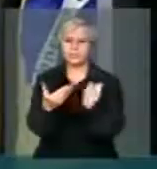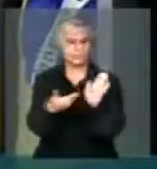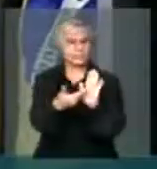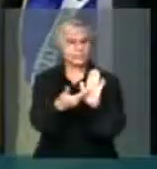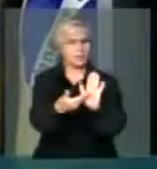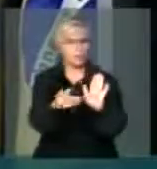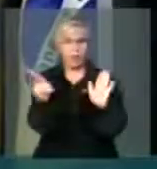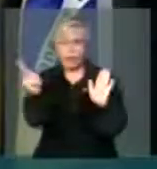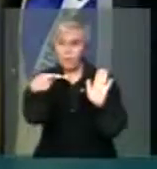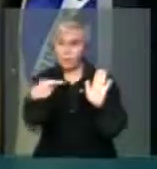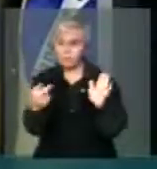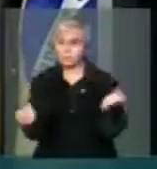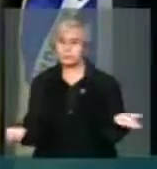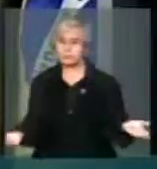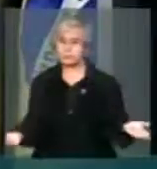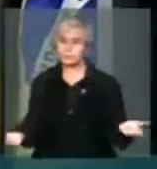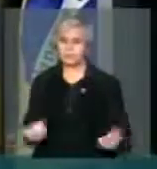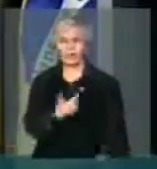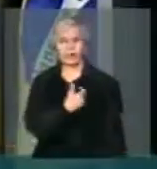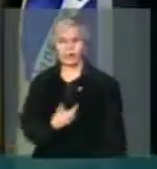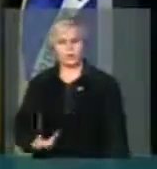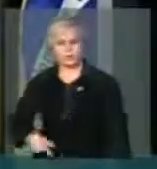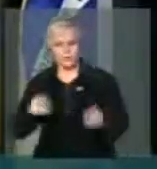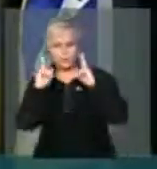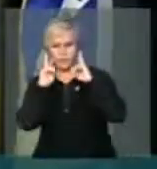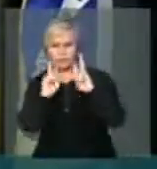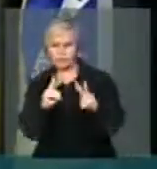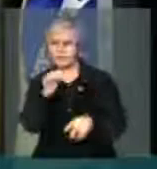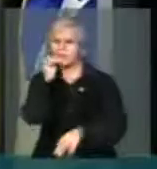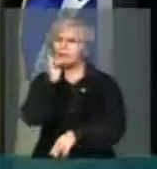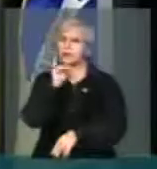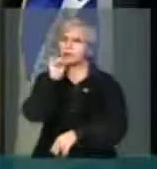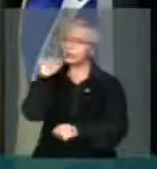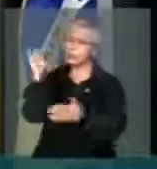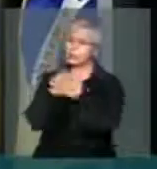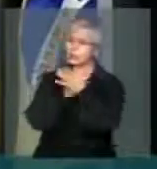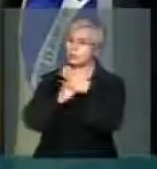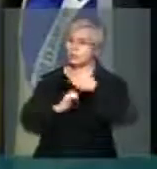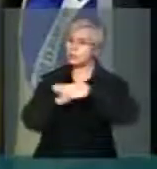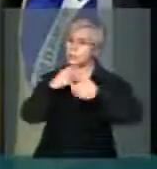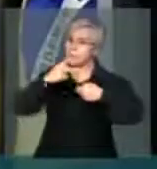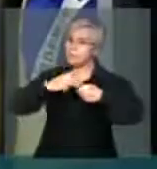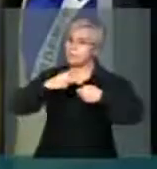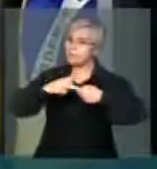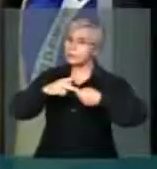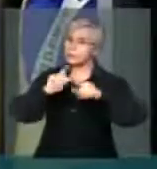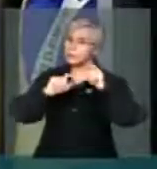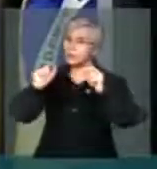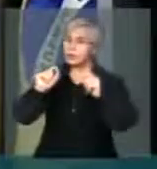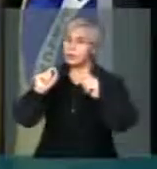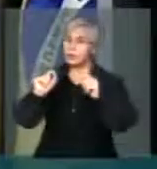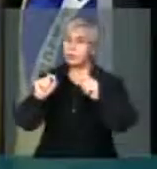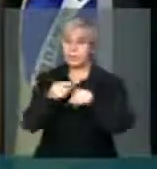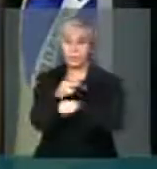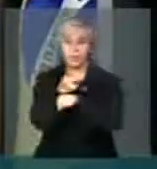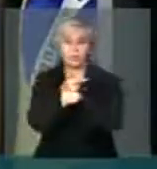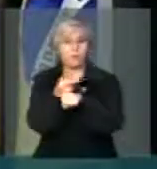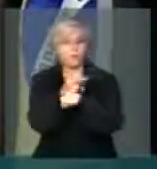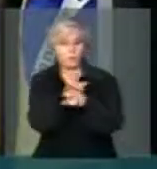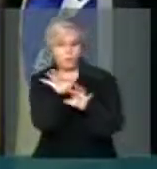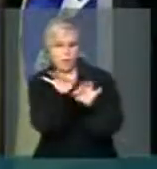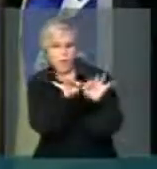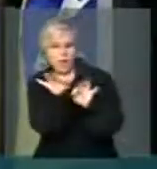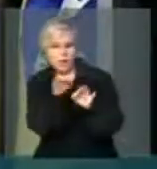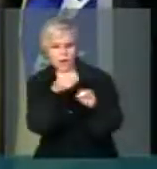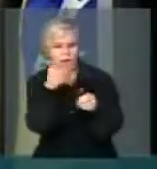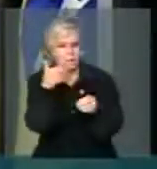contratação. O governo, vendo o exemplo do que aconteceu na Petrobras, ao invés de buscar